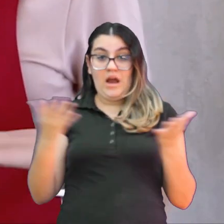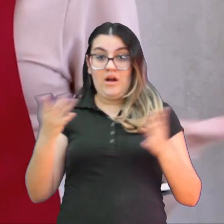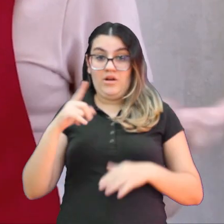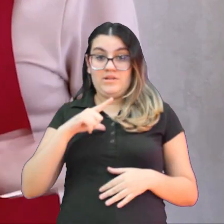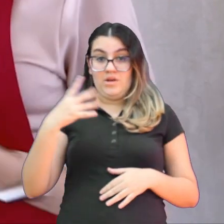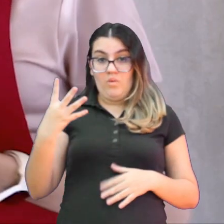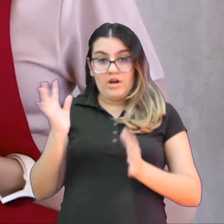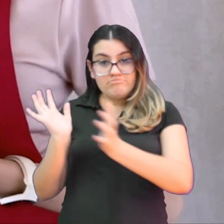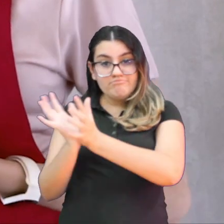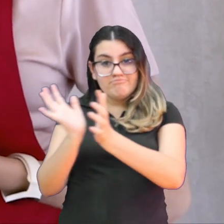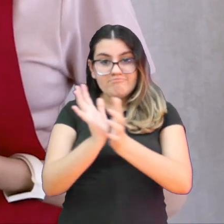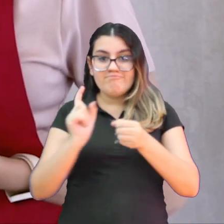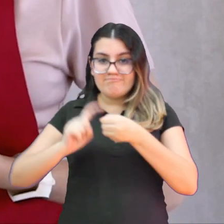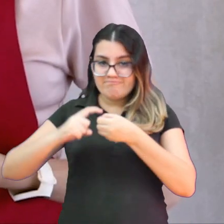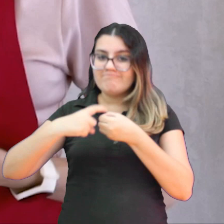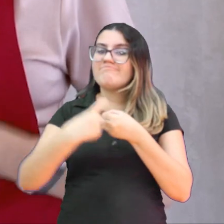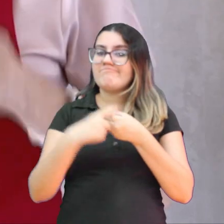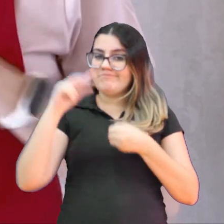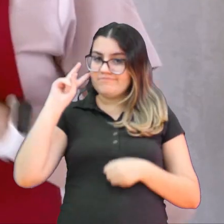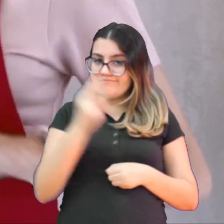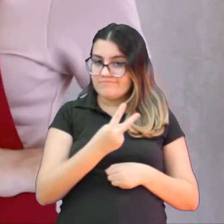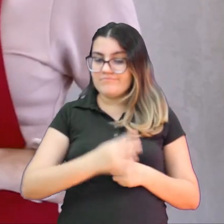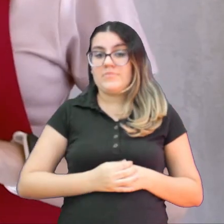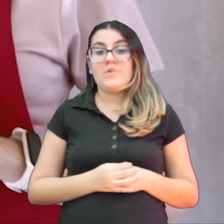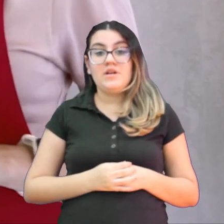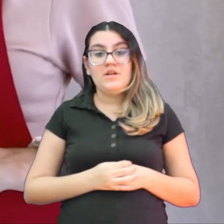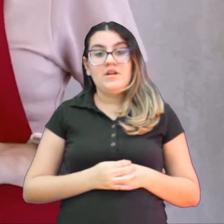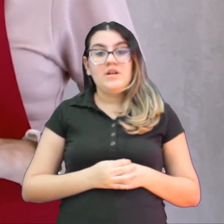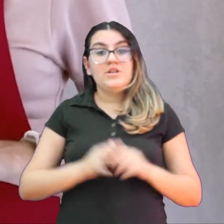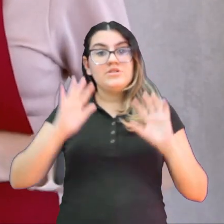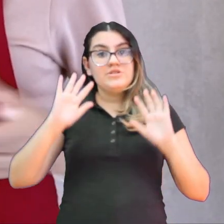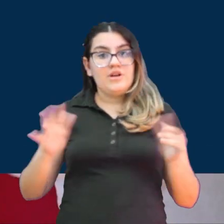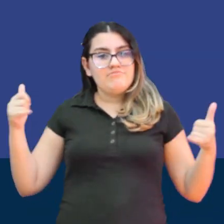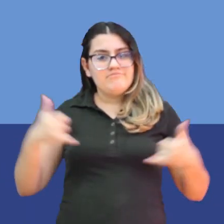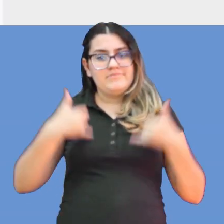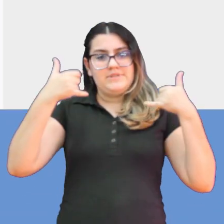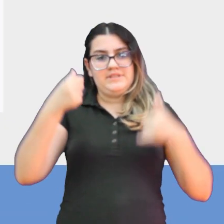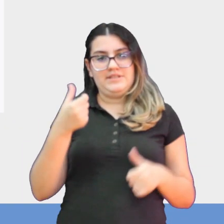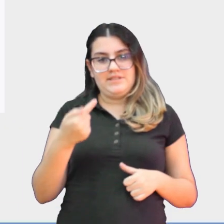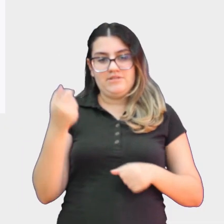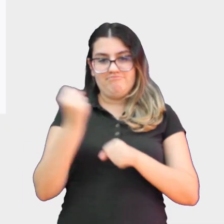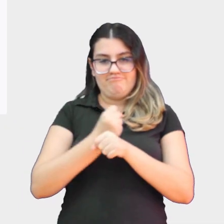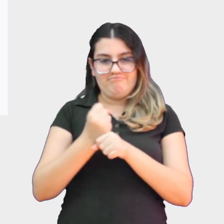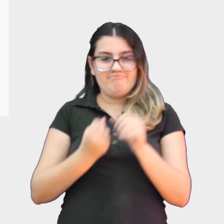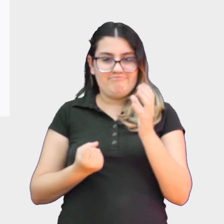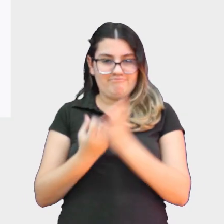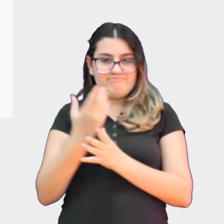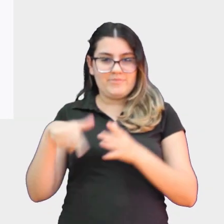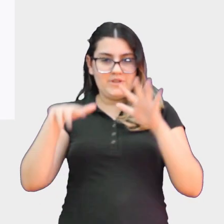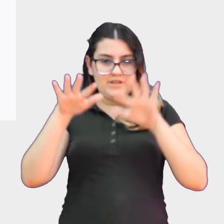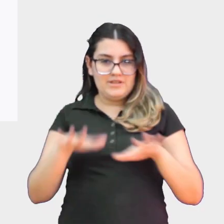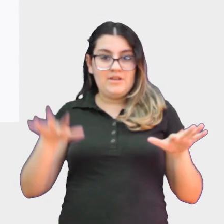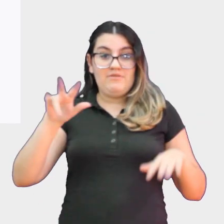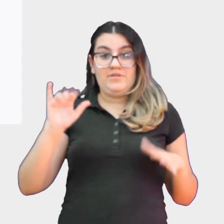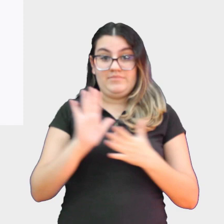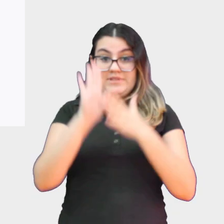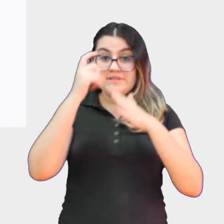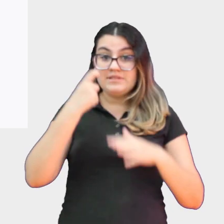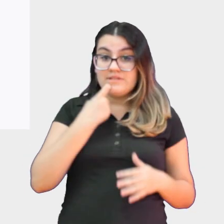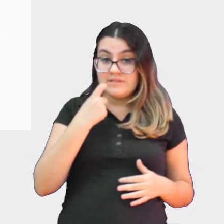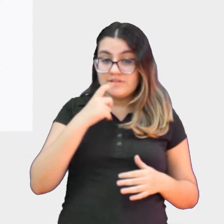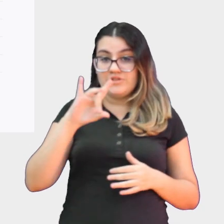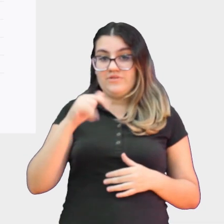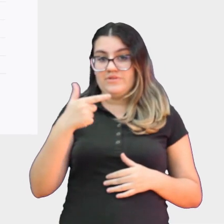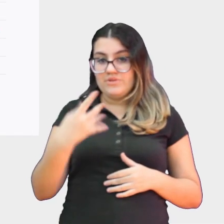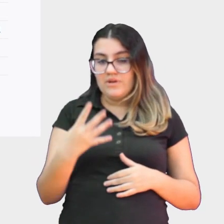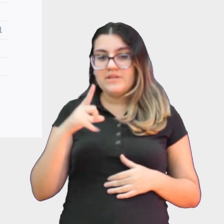Pesquisas. Com ela, agora são 4 fundações devidamente reconhecidas. O aniversário de 67 anos de instalação da UFC vai ser